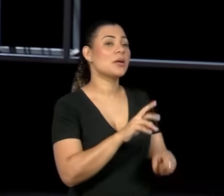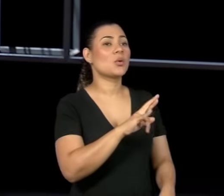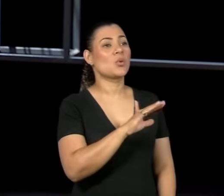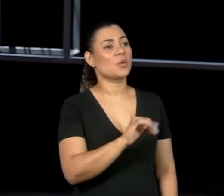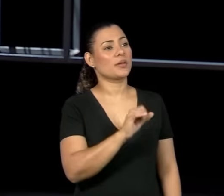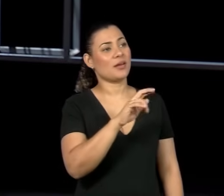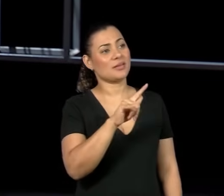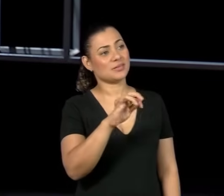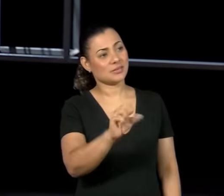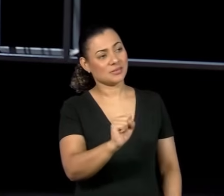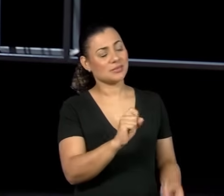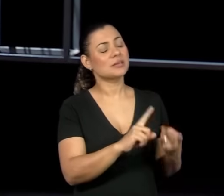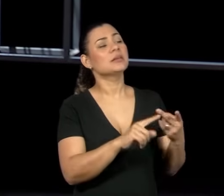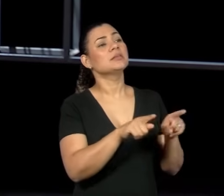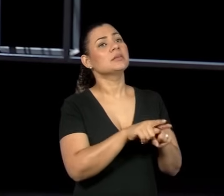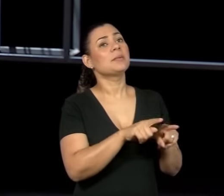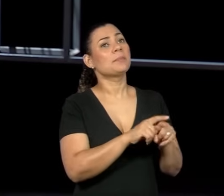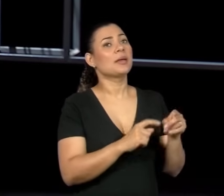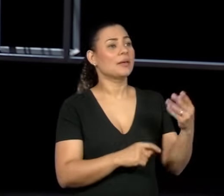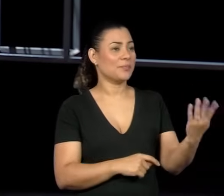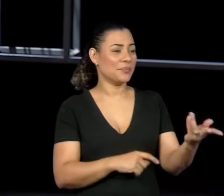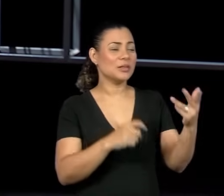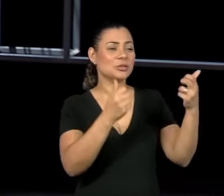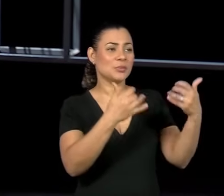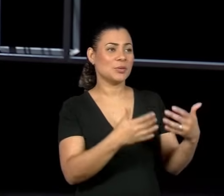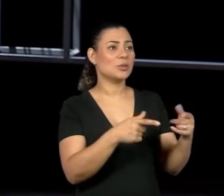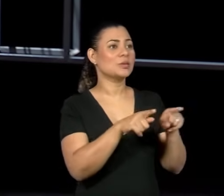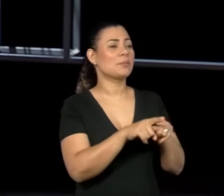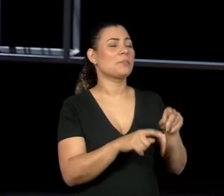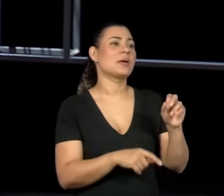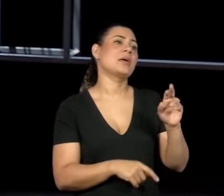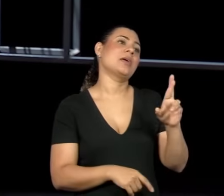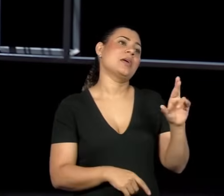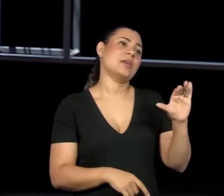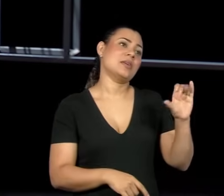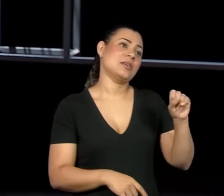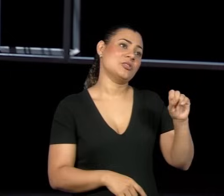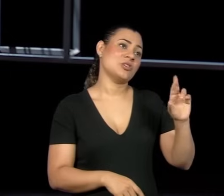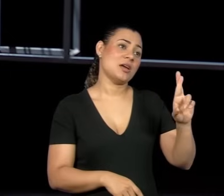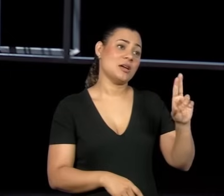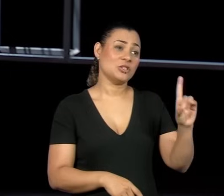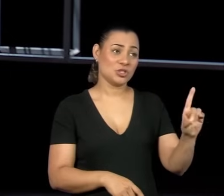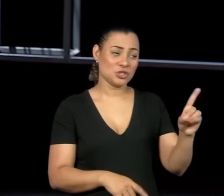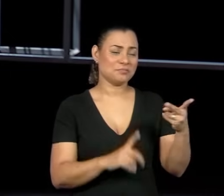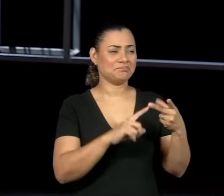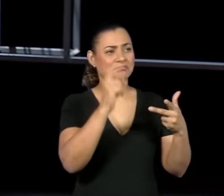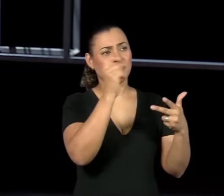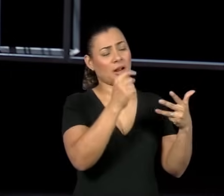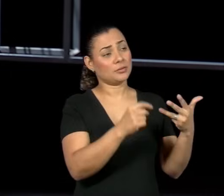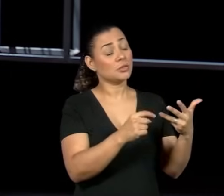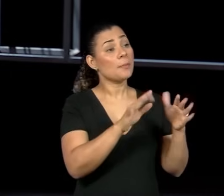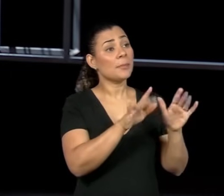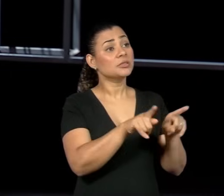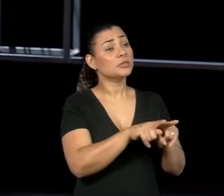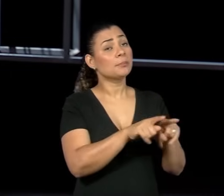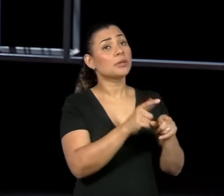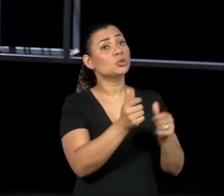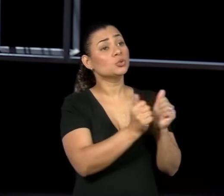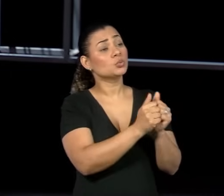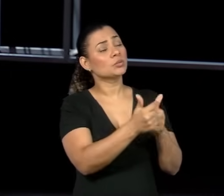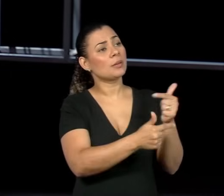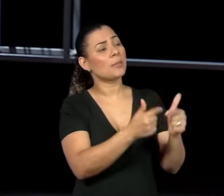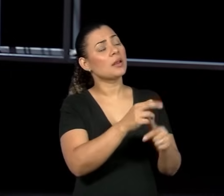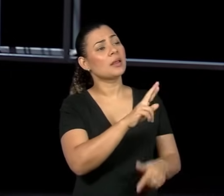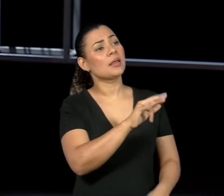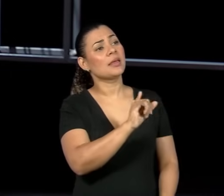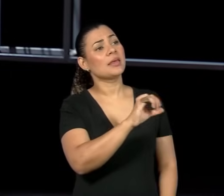Iglesias, como o Maynard citou aí, o Ray Conniff, Richard Clayderman, mas vocês estiveram juntos também trabalhando com a Rita Lee,